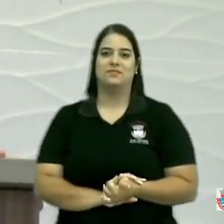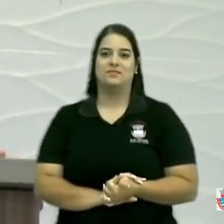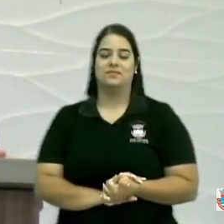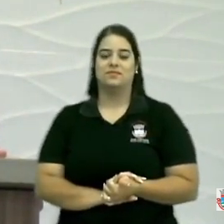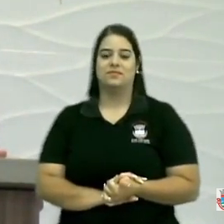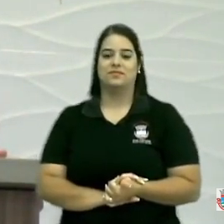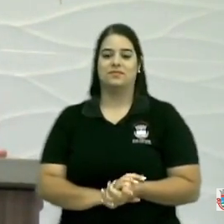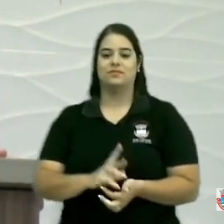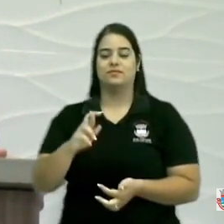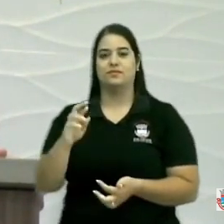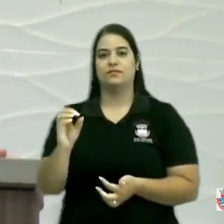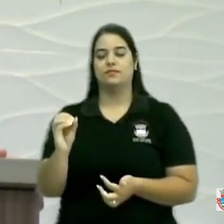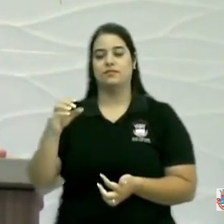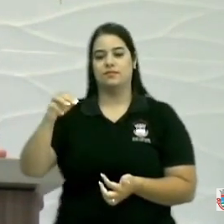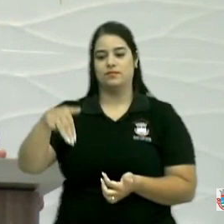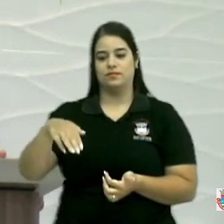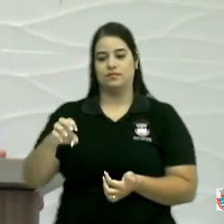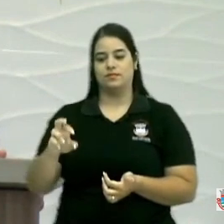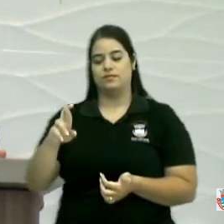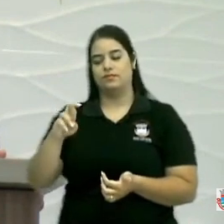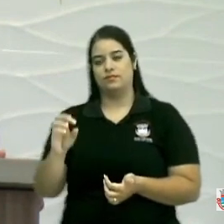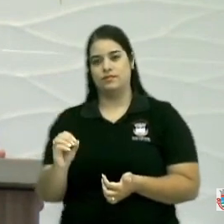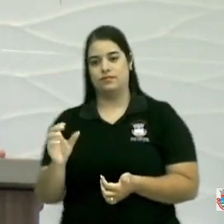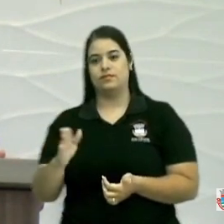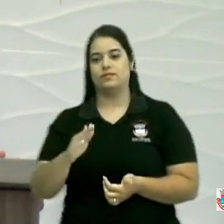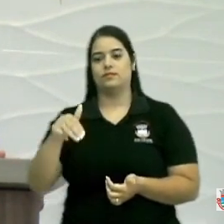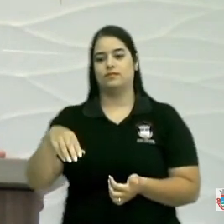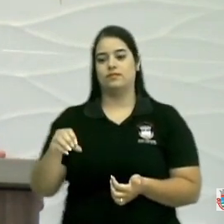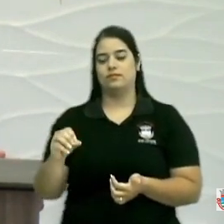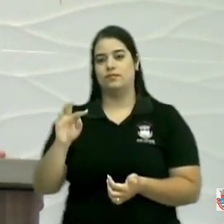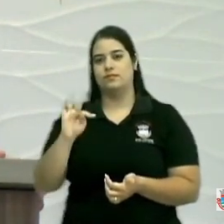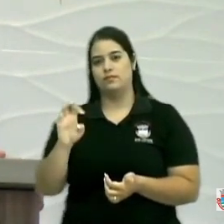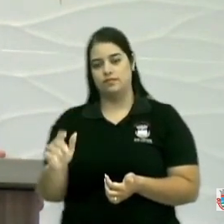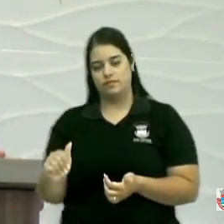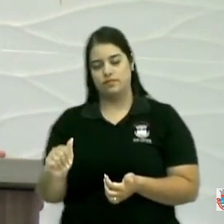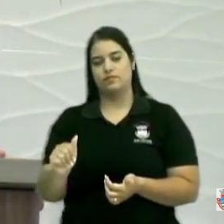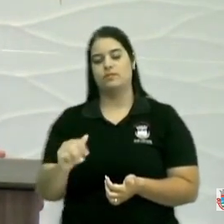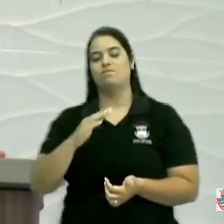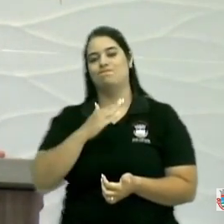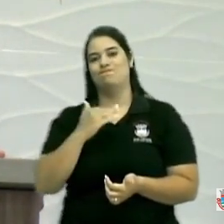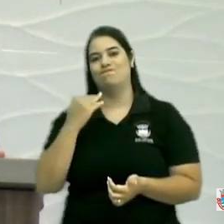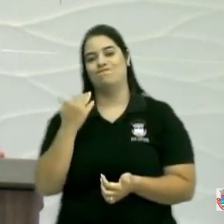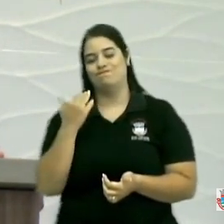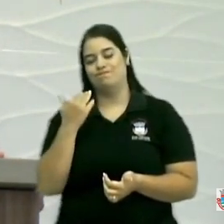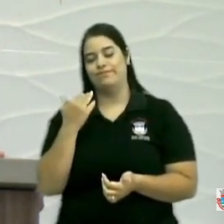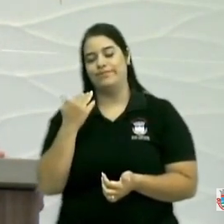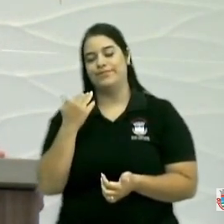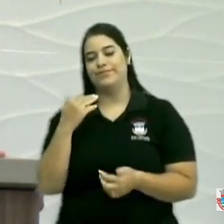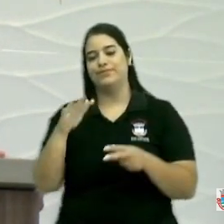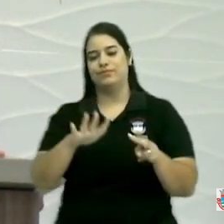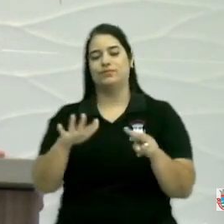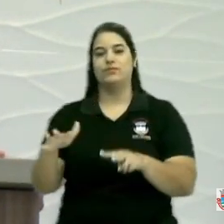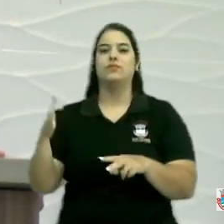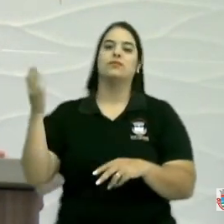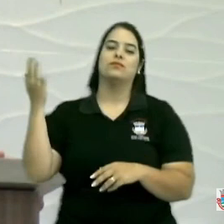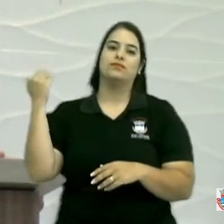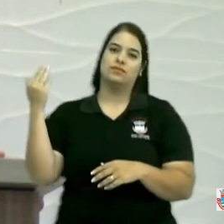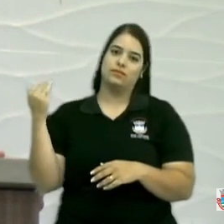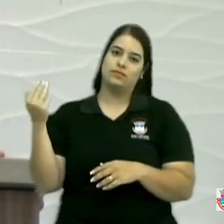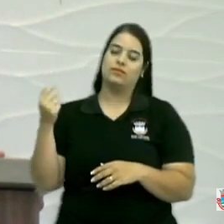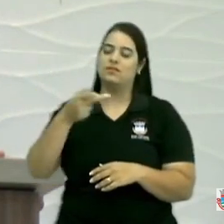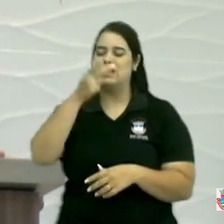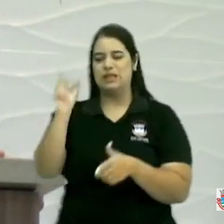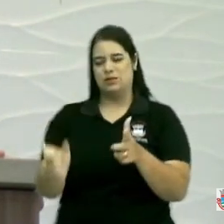Homero Mota, que faleceu há 7 dias. Dizer aqui do grande São Bentense, que era Homero,